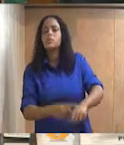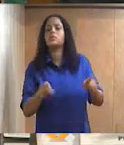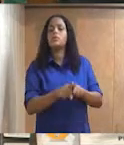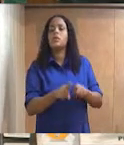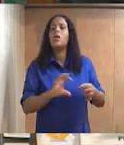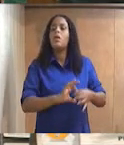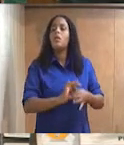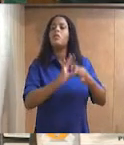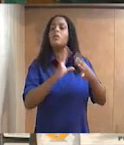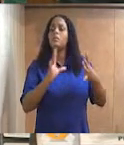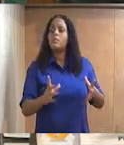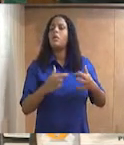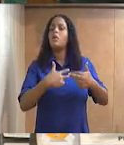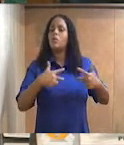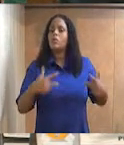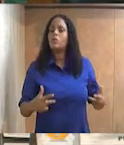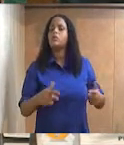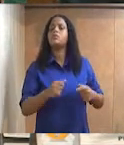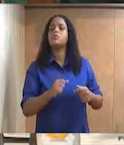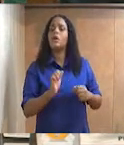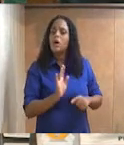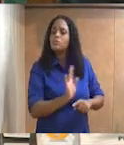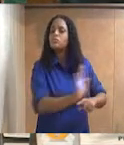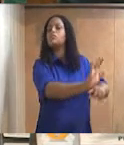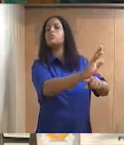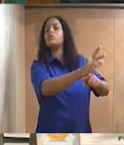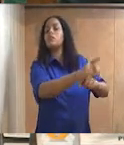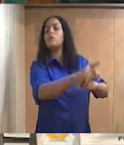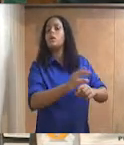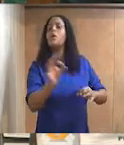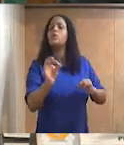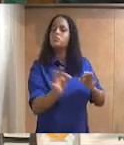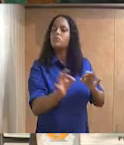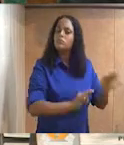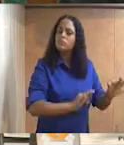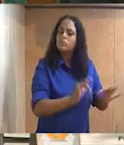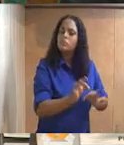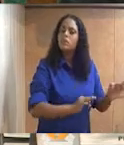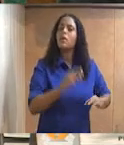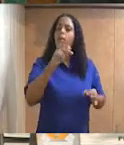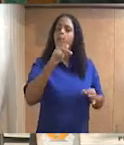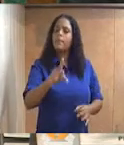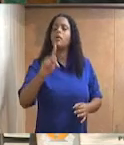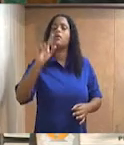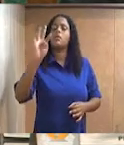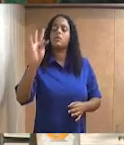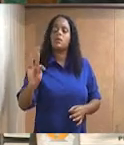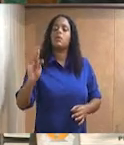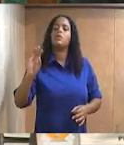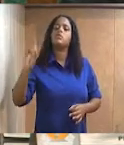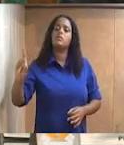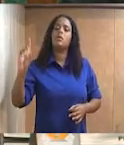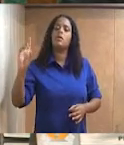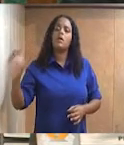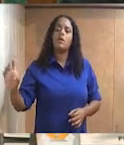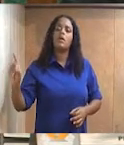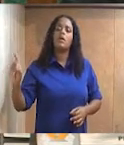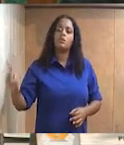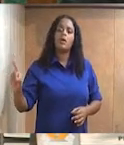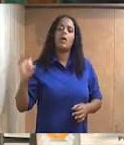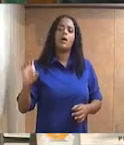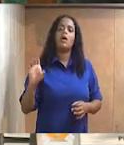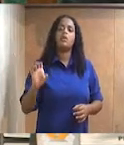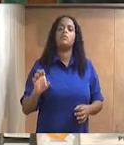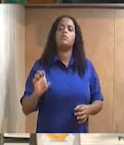liberação de recursos financeiros destinados a garantir a execução do programa PDDE. Convite o excelentíssimo senhor